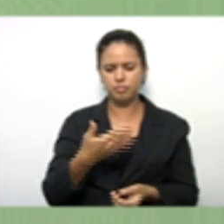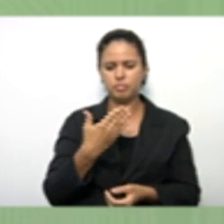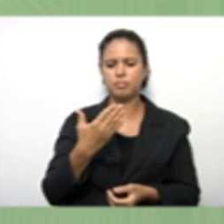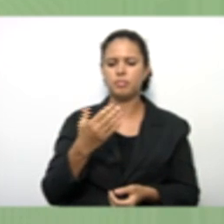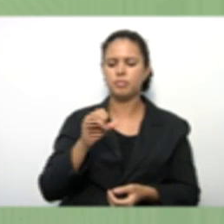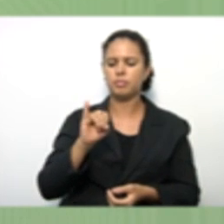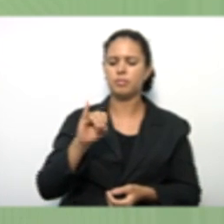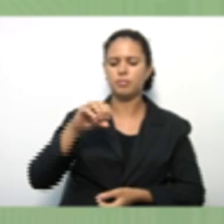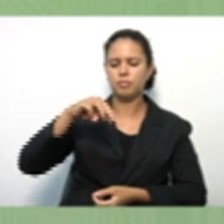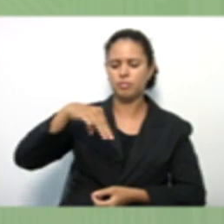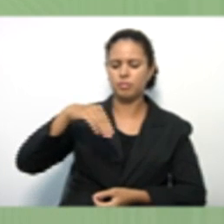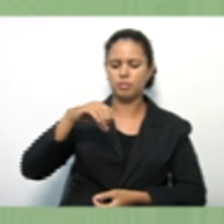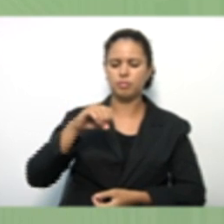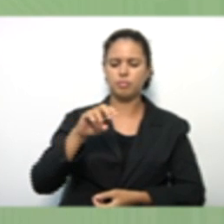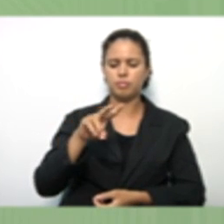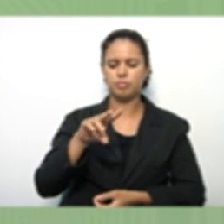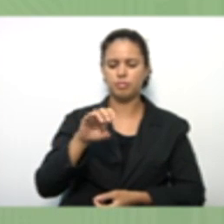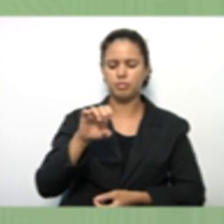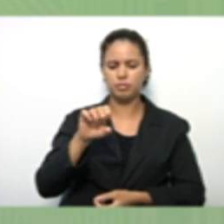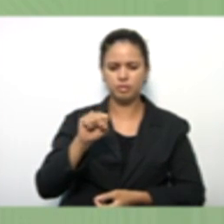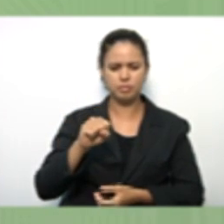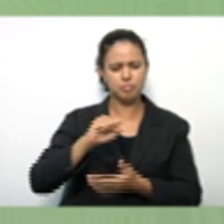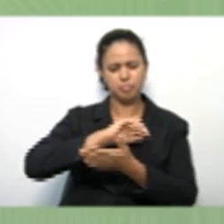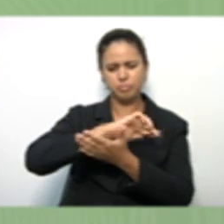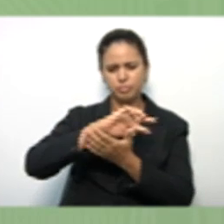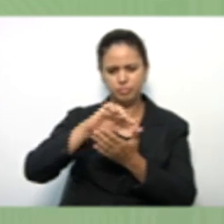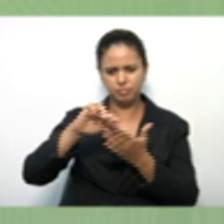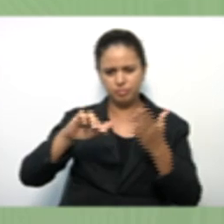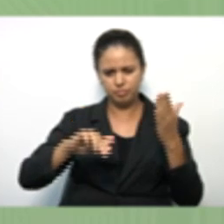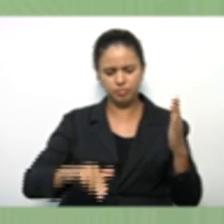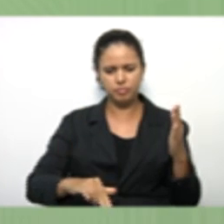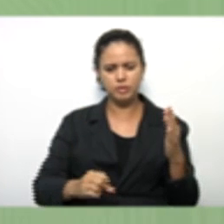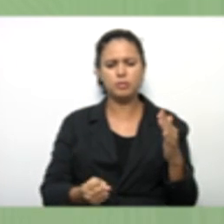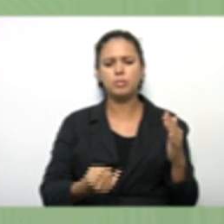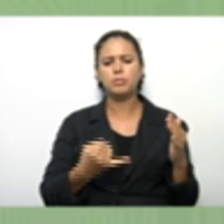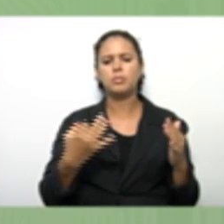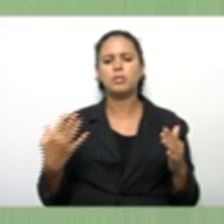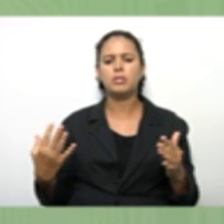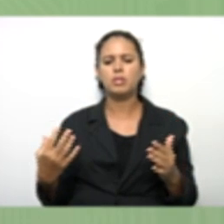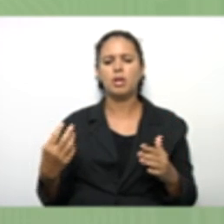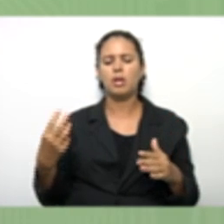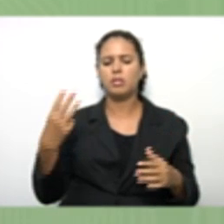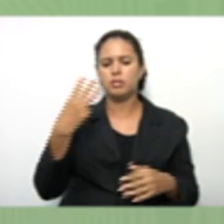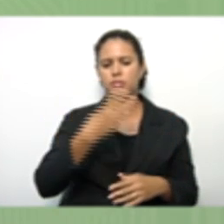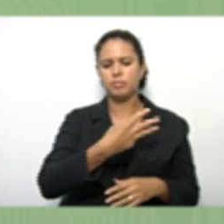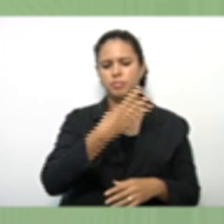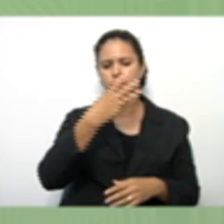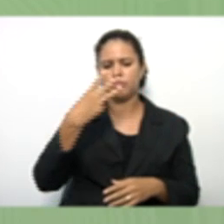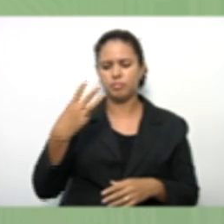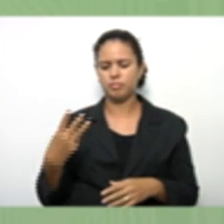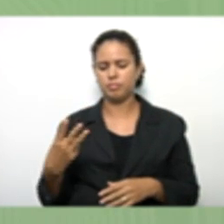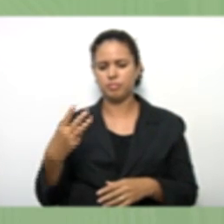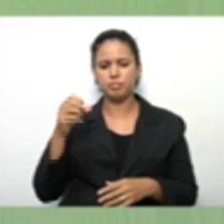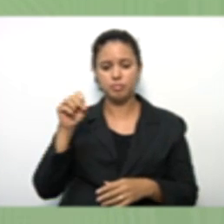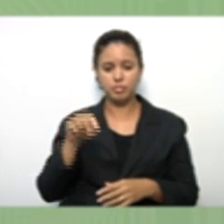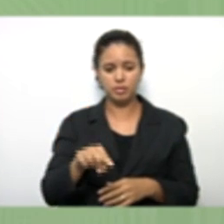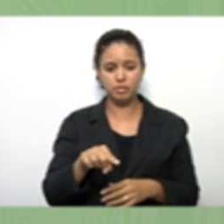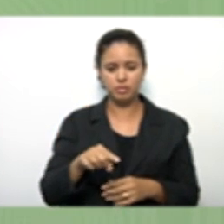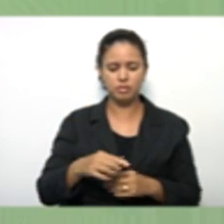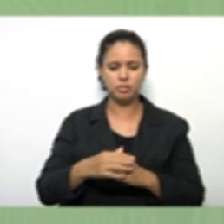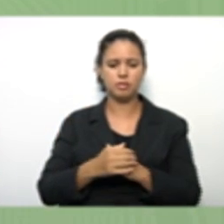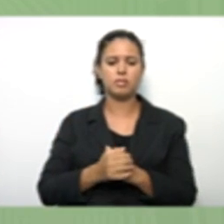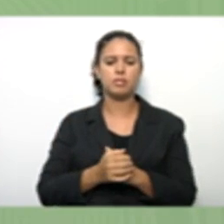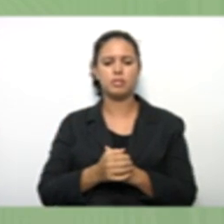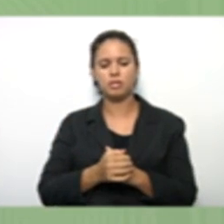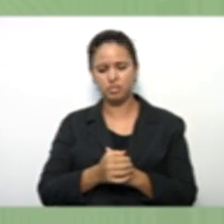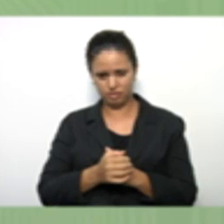de 33 mil. Cadê? Onde está isso aí? Ali, ó. Vai aparecer. Opa, apareceu. Olha